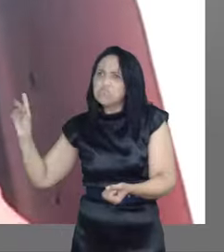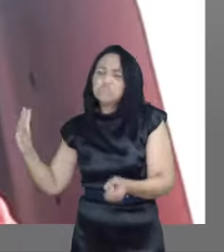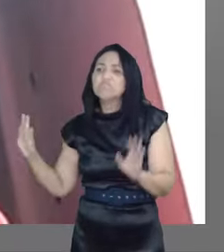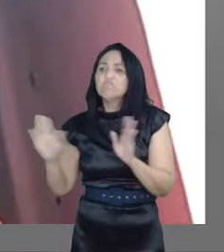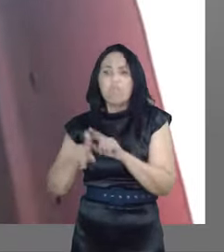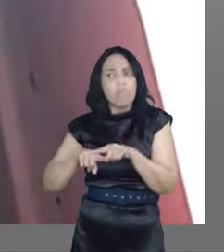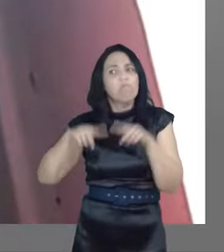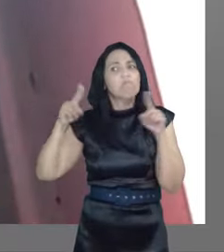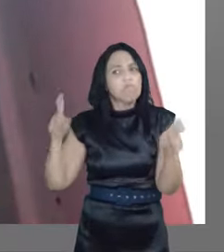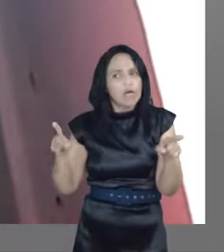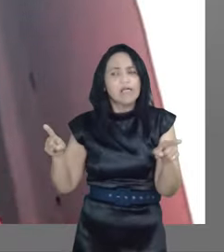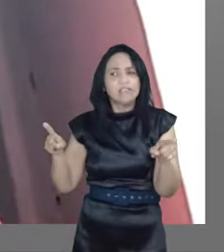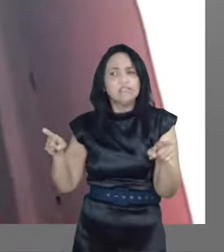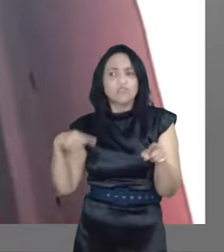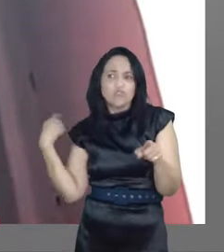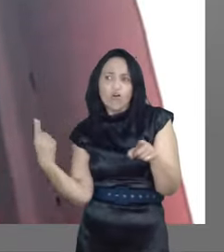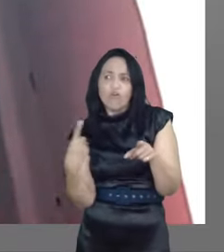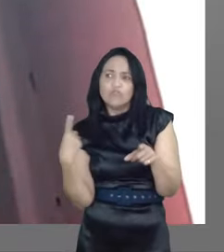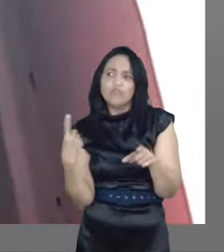gente